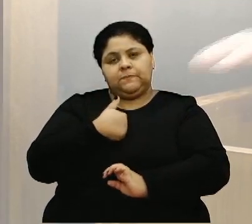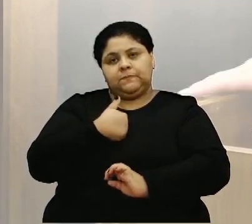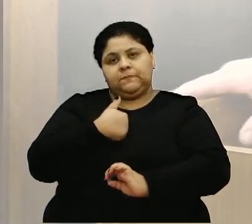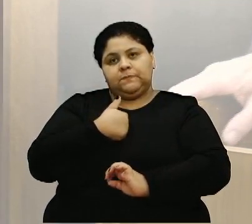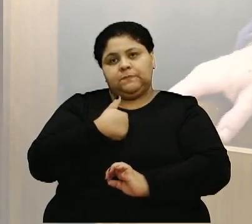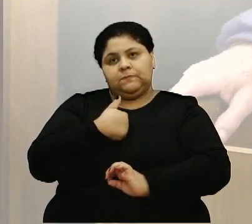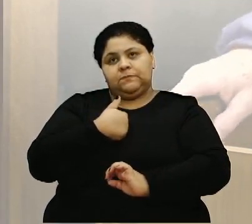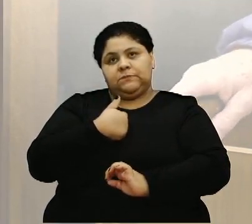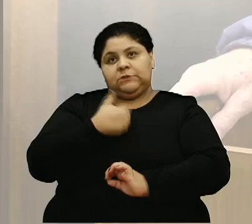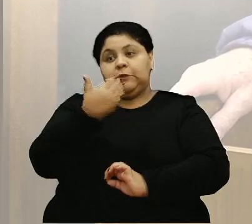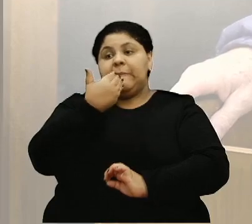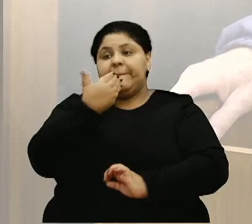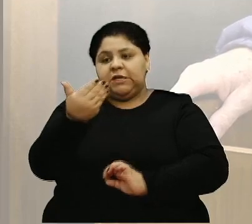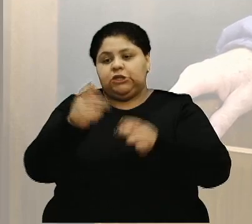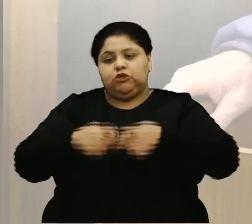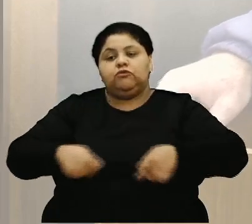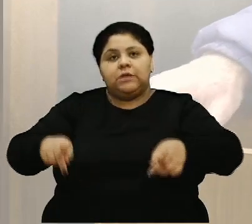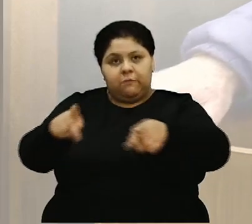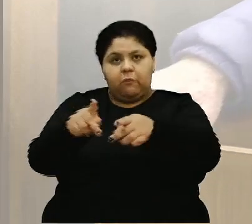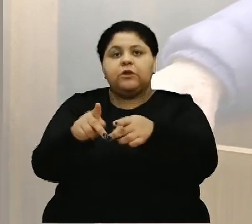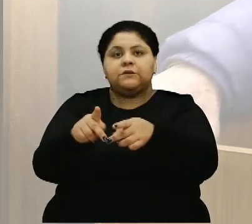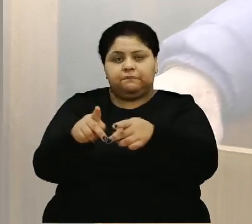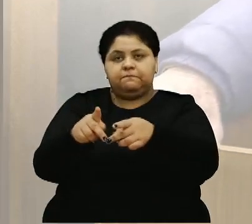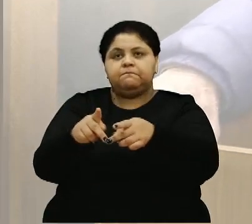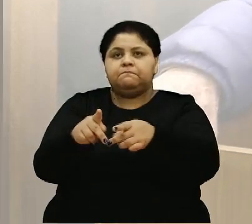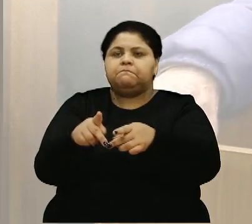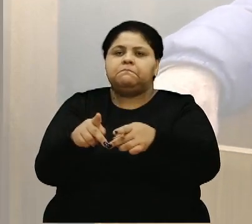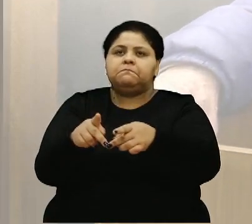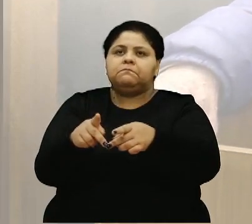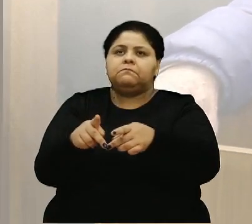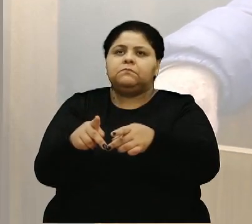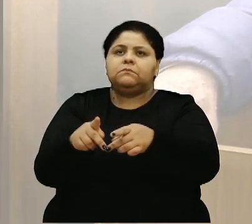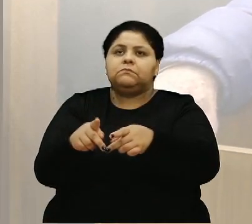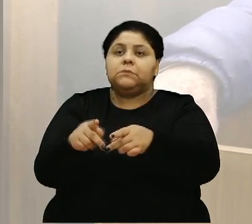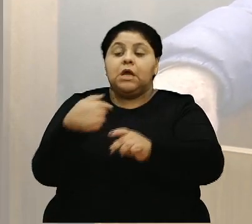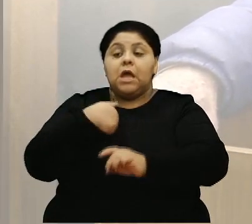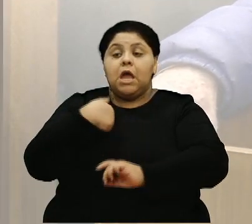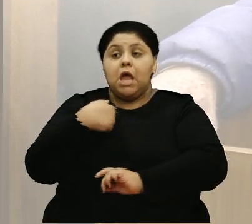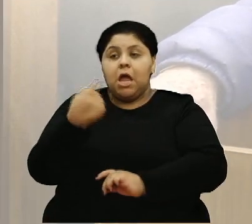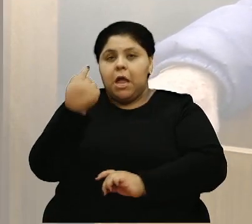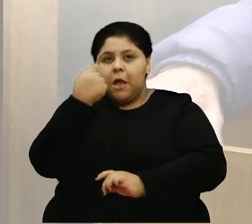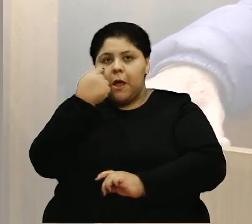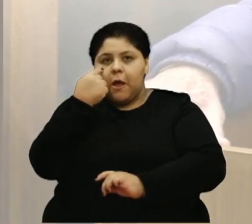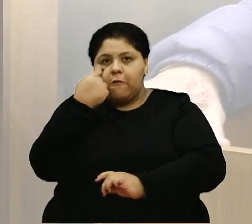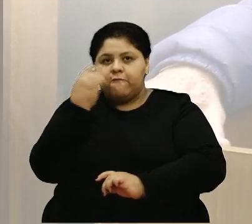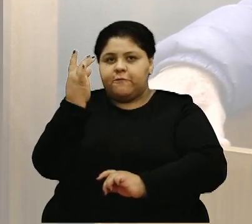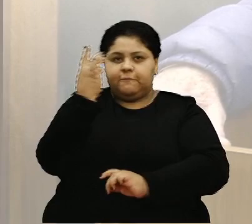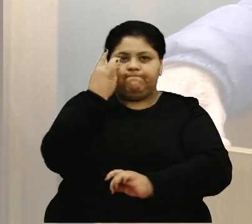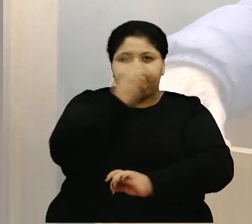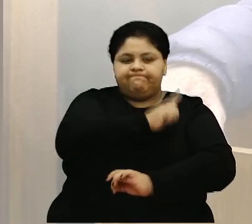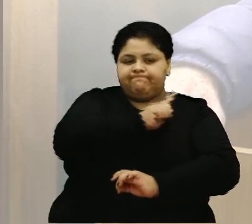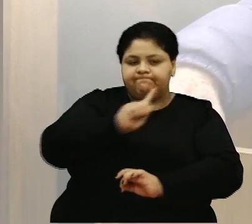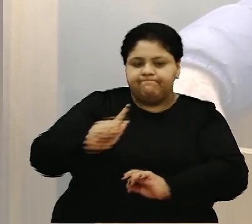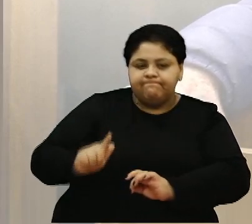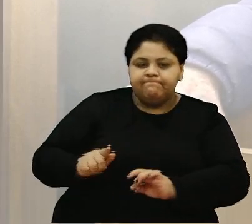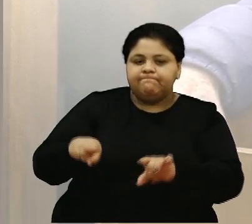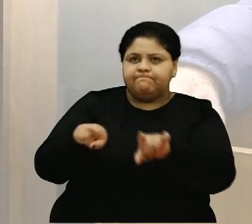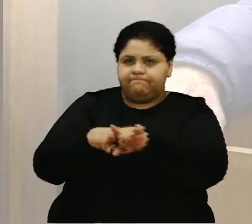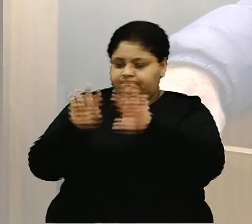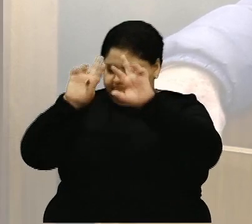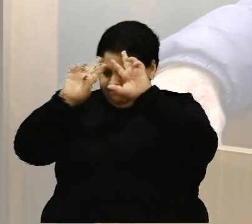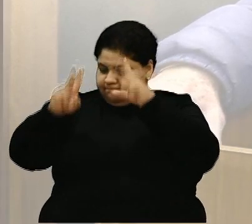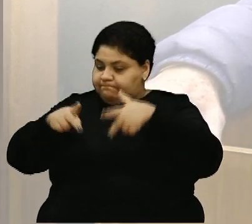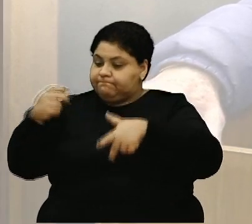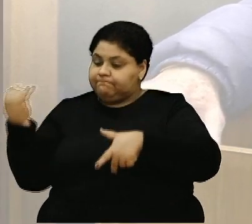desse clamor, desse apelo, eu vi a presença do governador e até reconhecer a